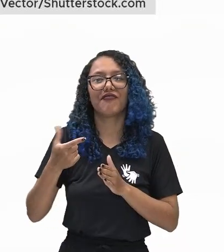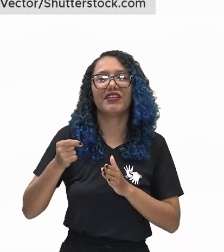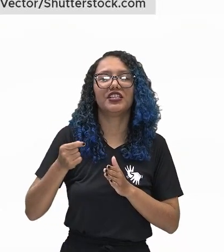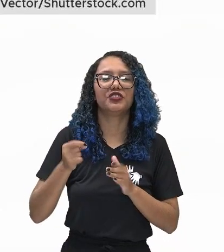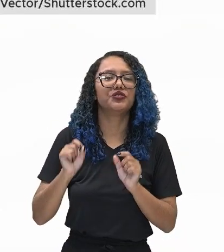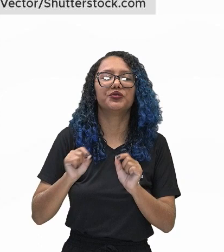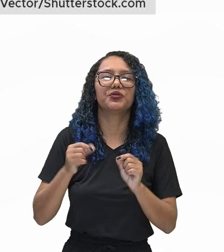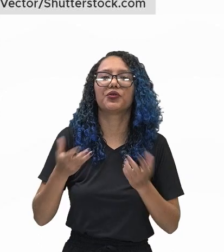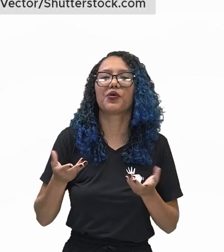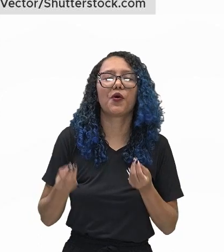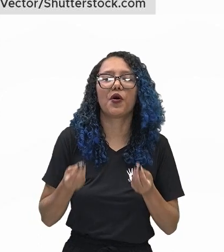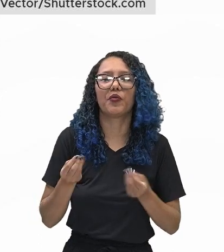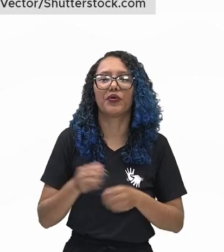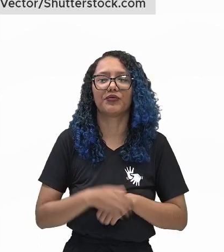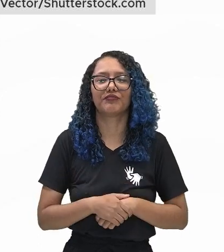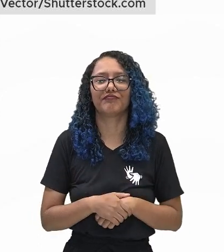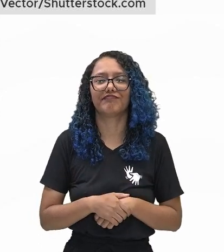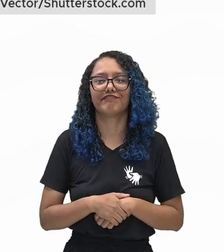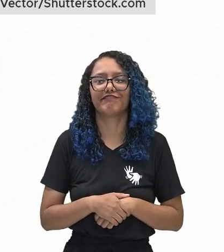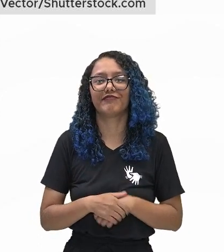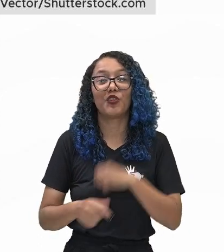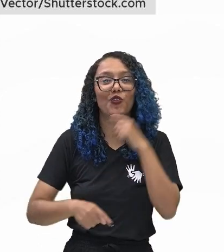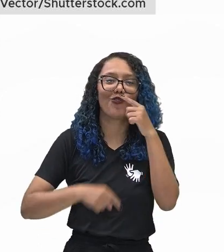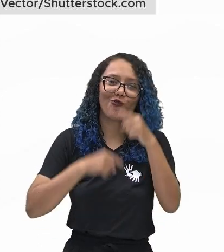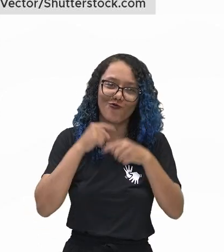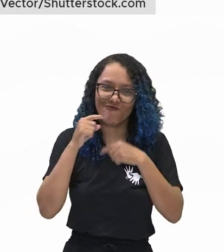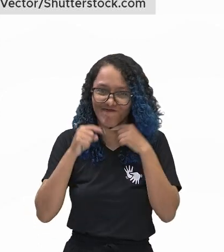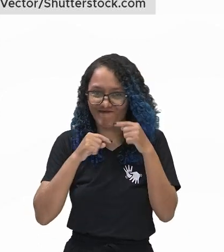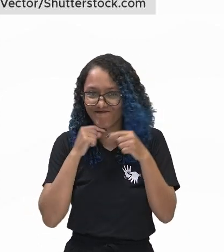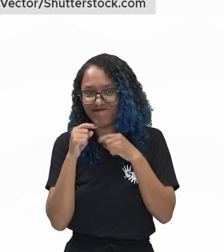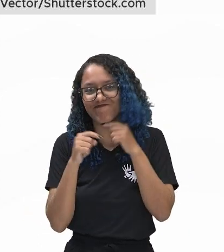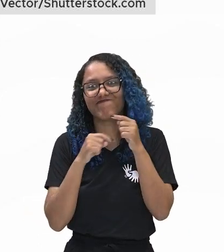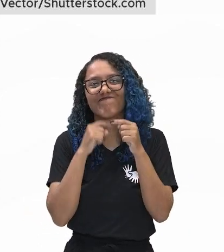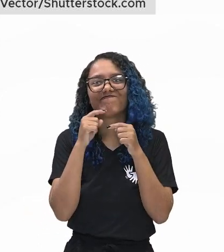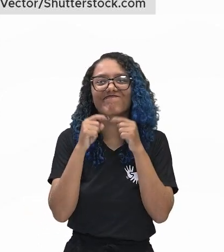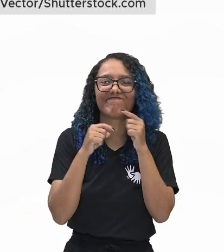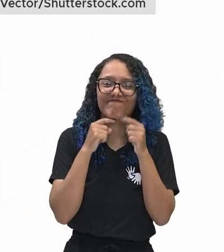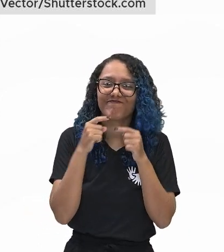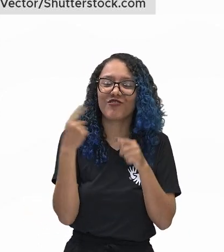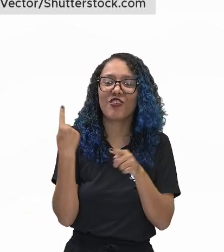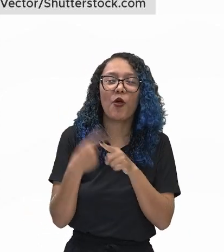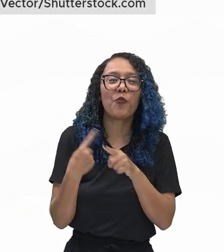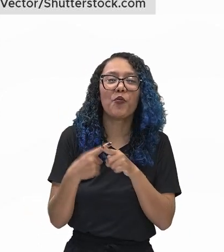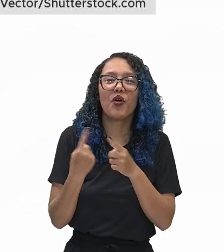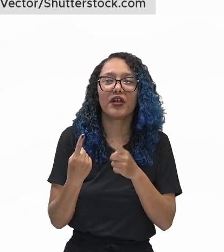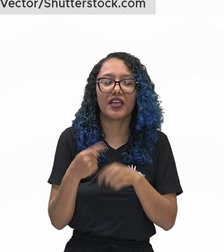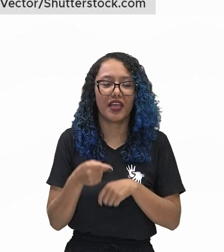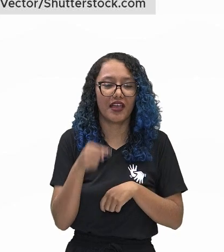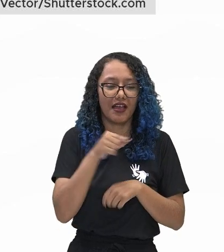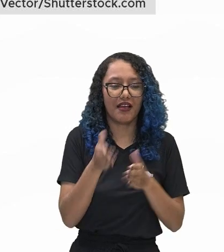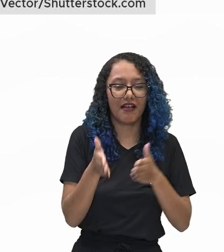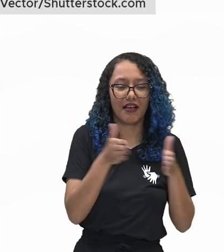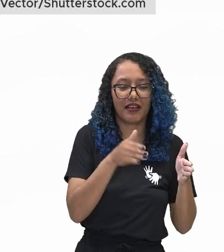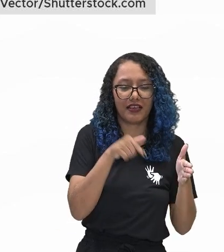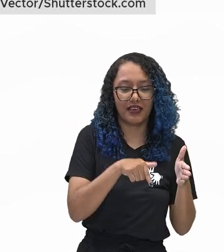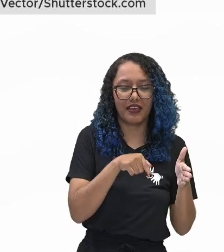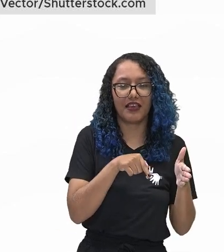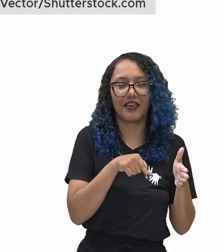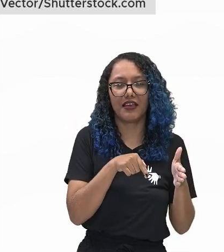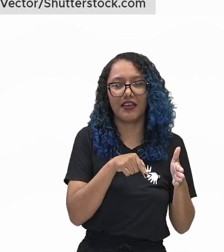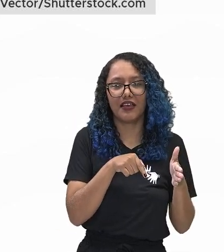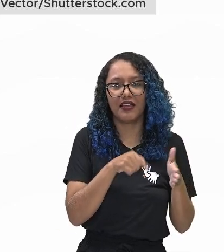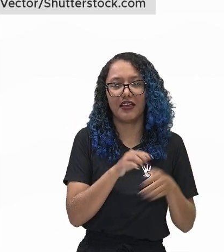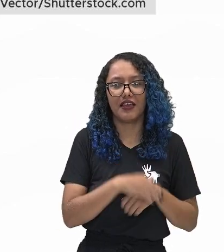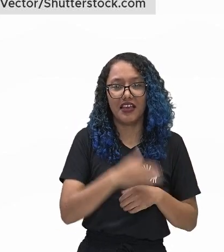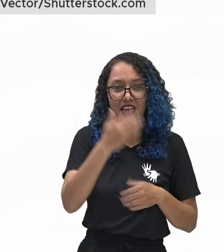XX? Era de incertezas. Porque nem tudo aquilo que o século XIX prometeu para a gente aconteceu.